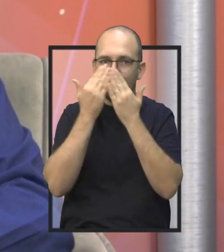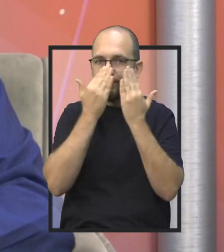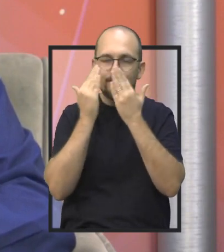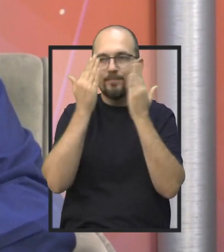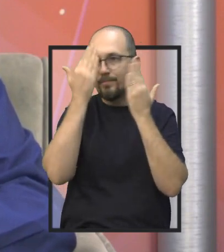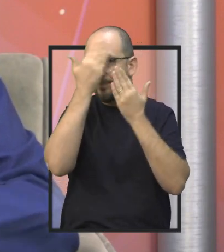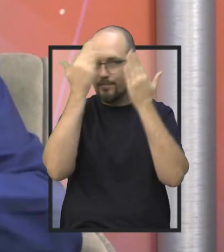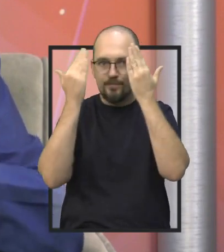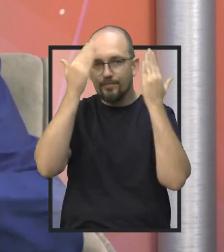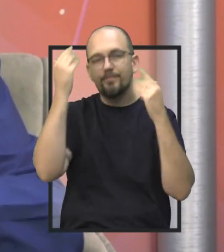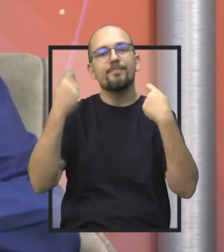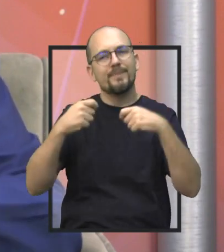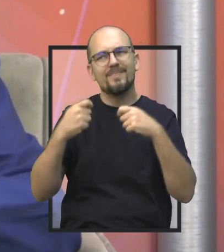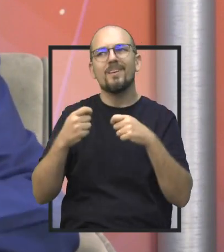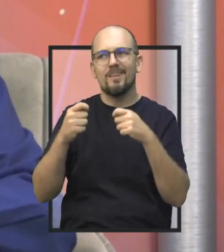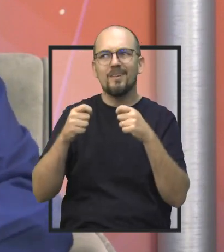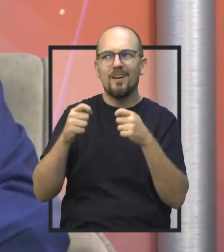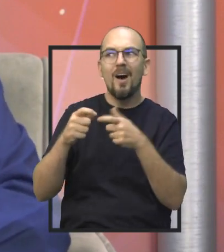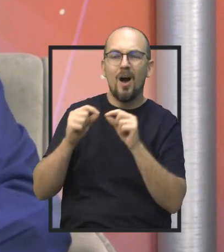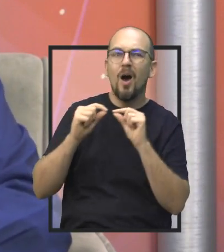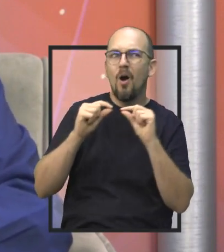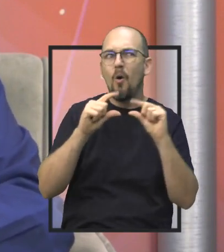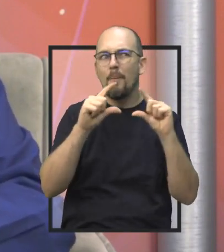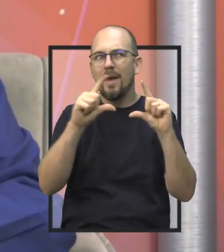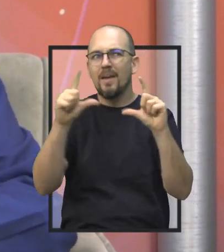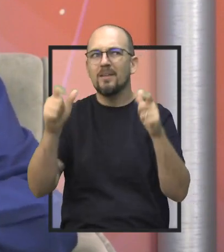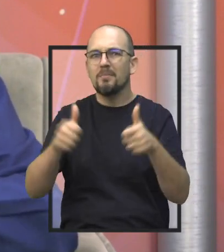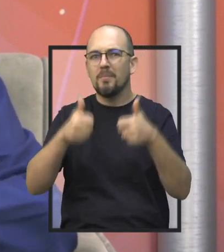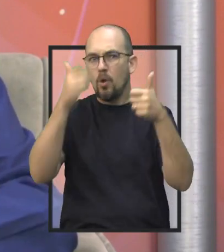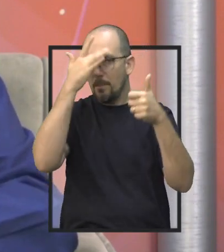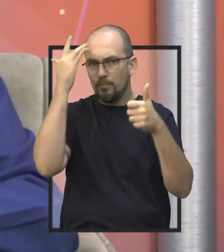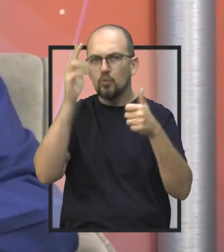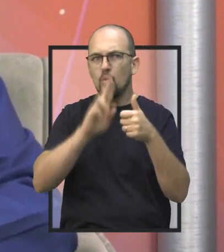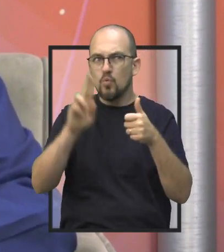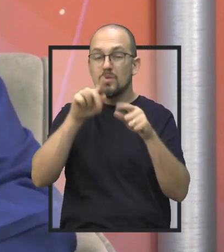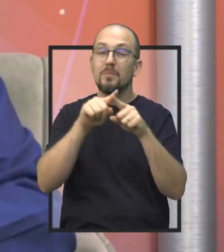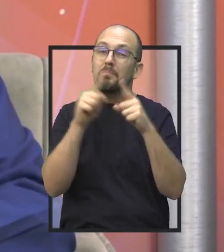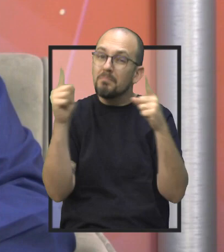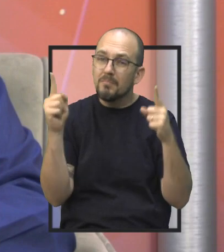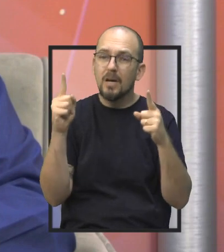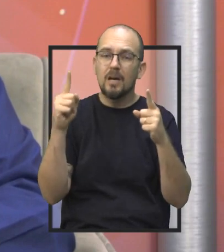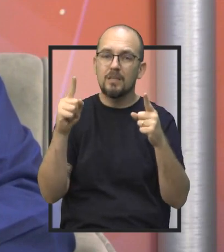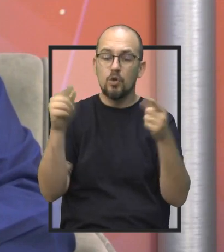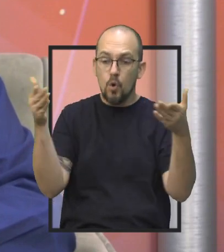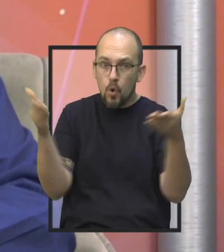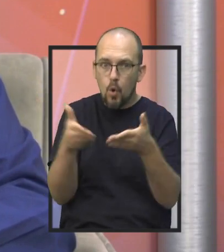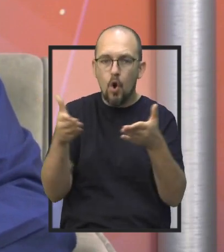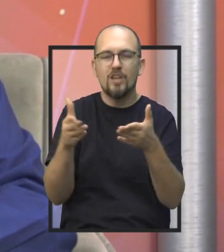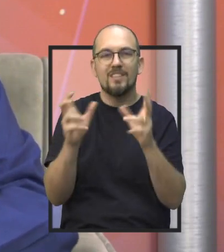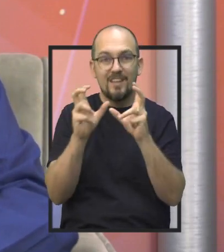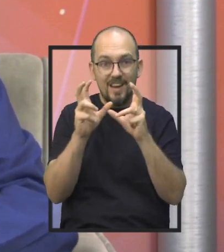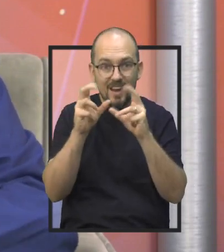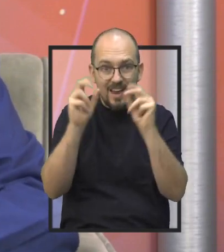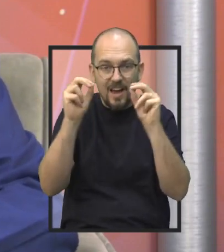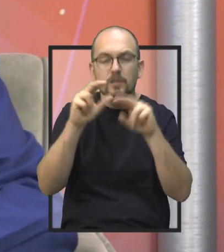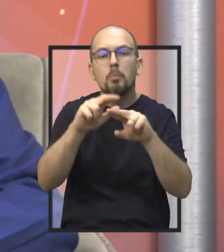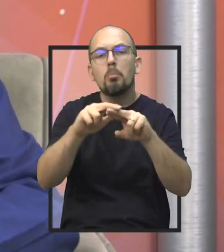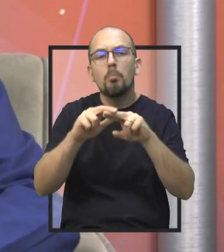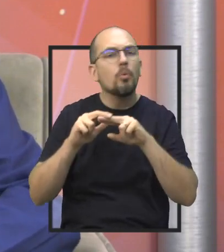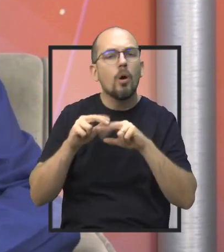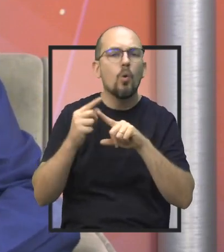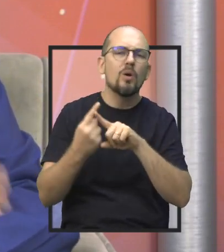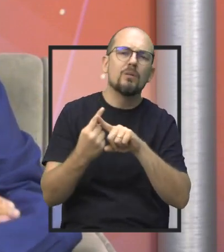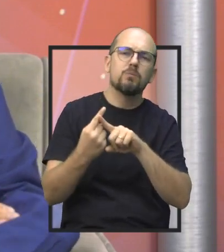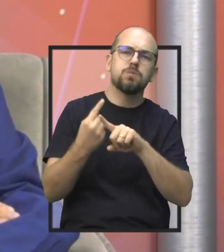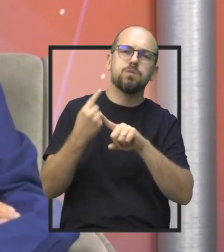mas os eventos que a gente vê hoje, os cânceres de pele, que são decorrentes do sol